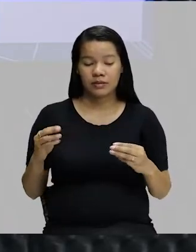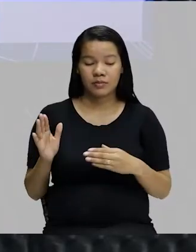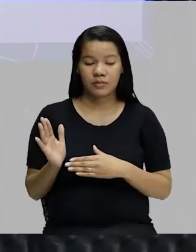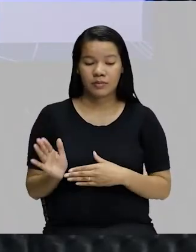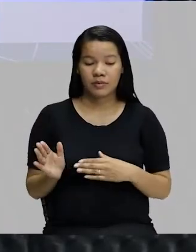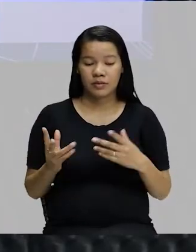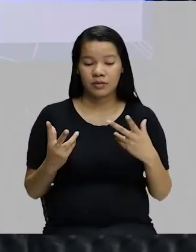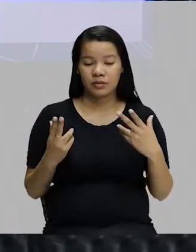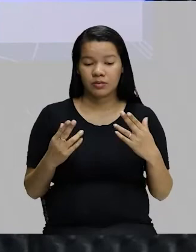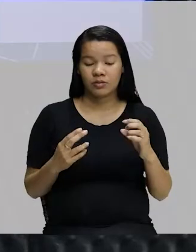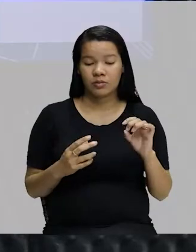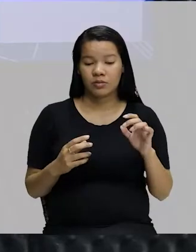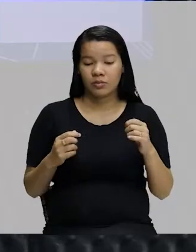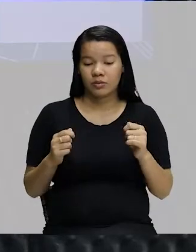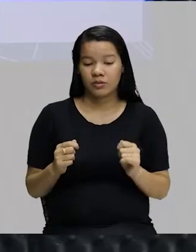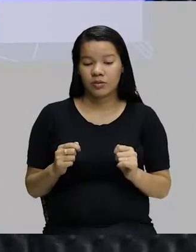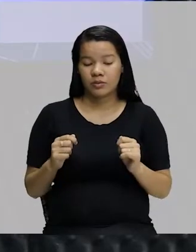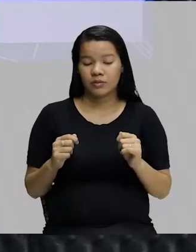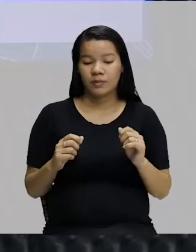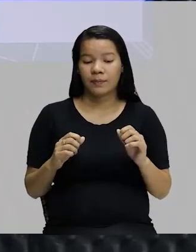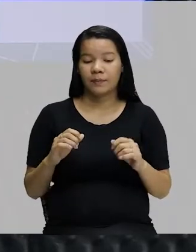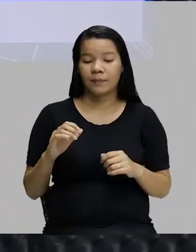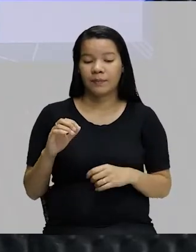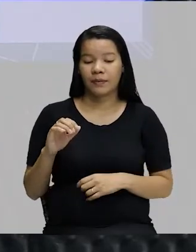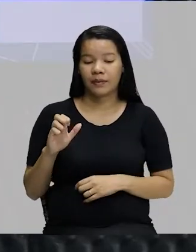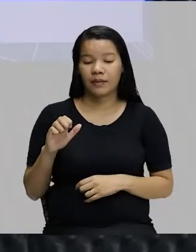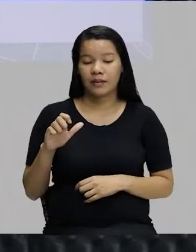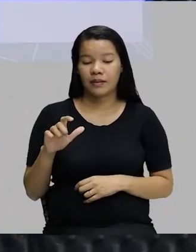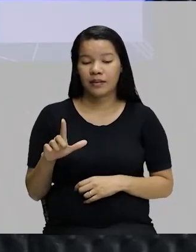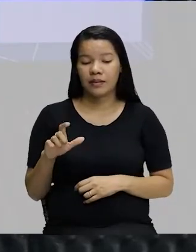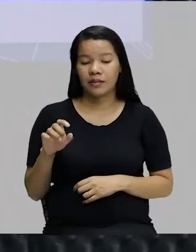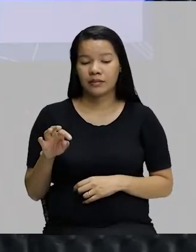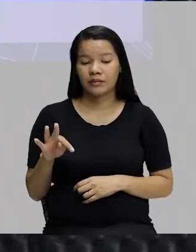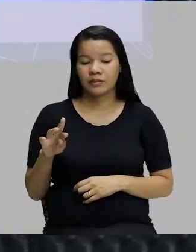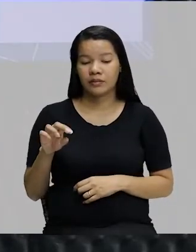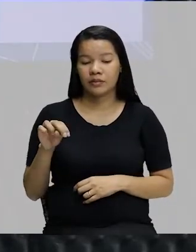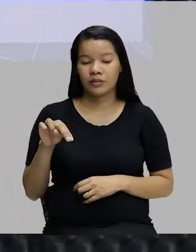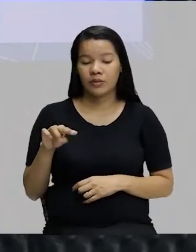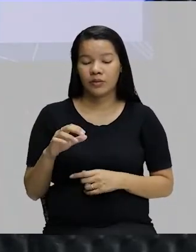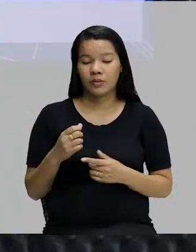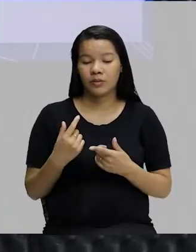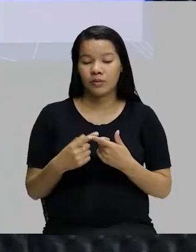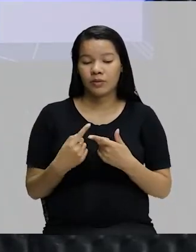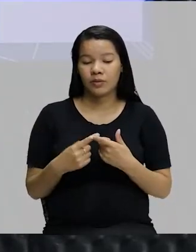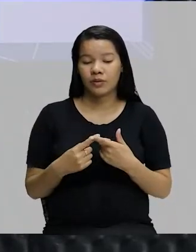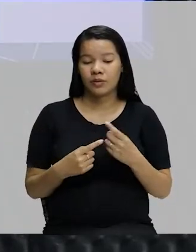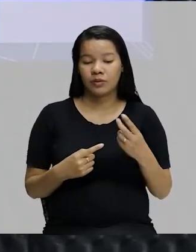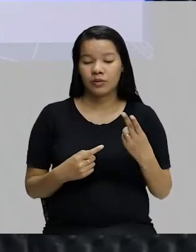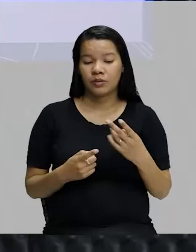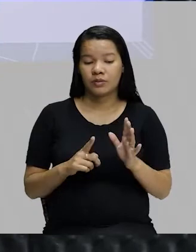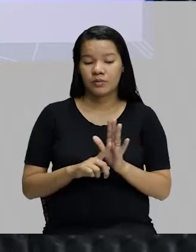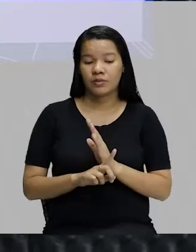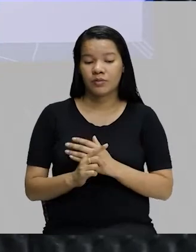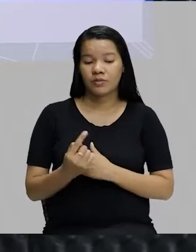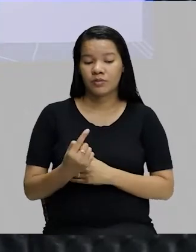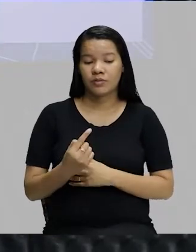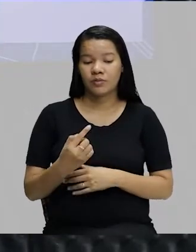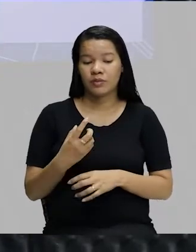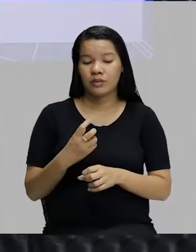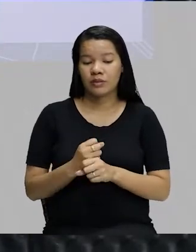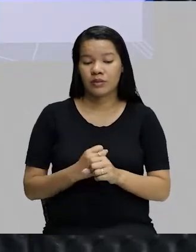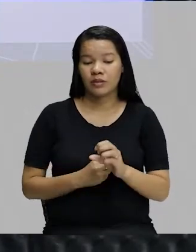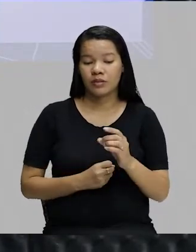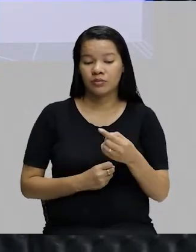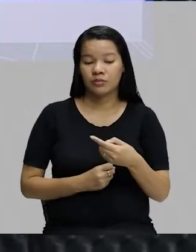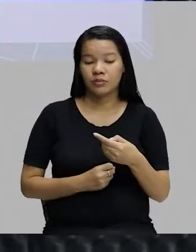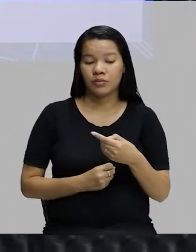o elétron, certo? Porque, ó, 2 menos 1, 1. E a massa